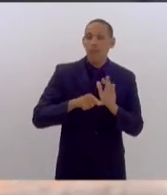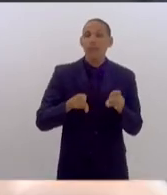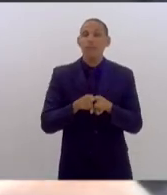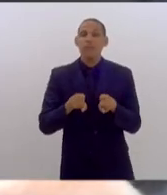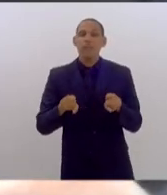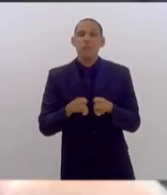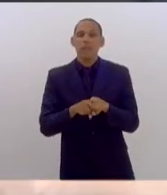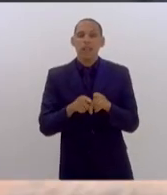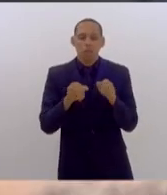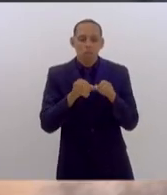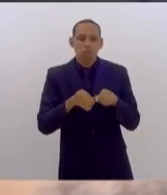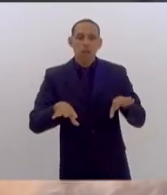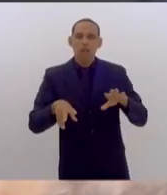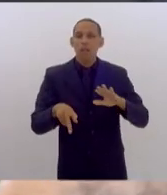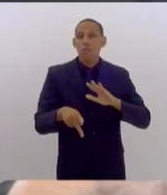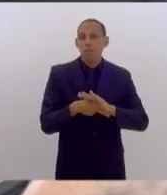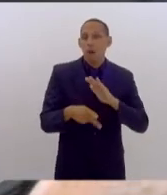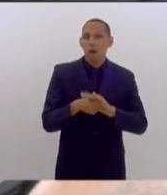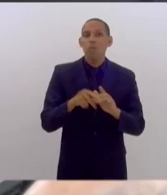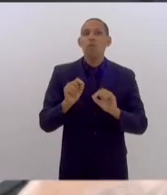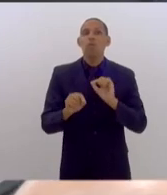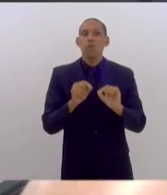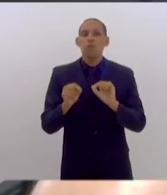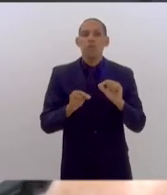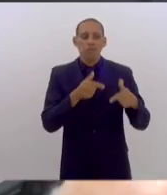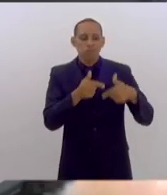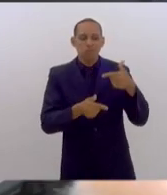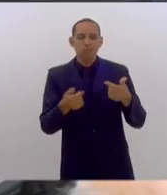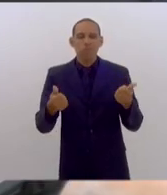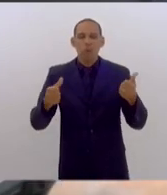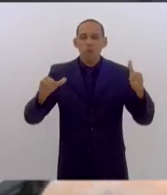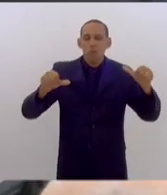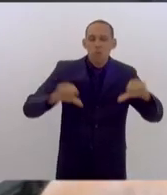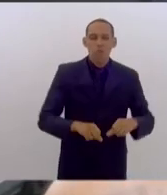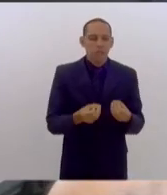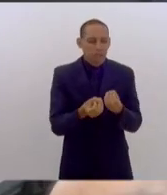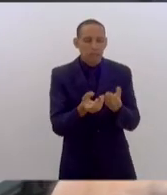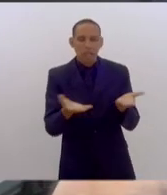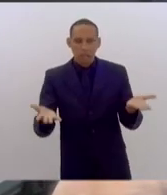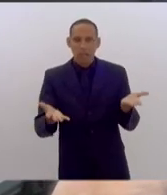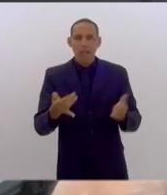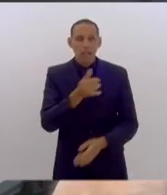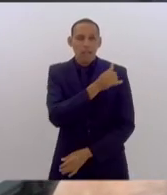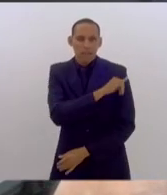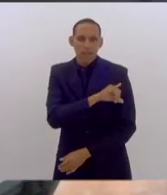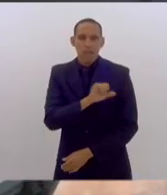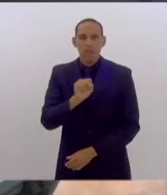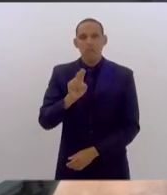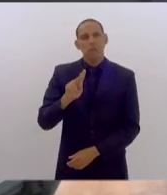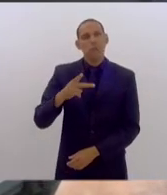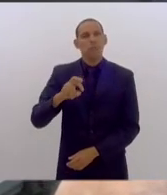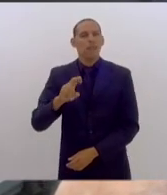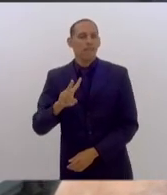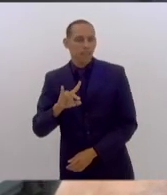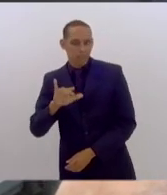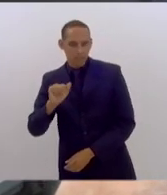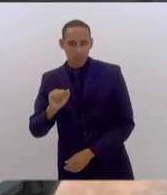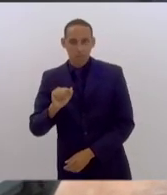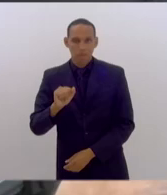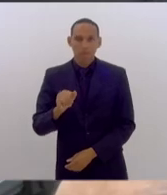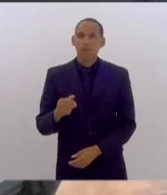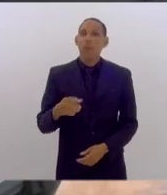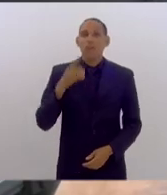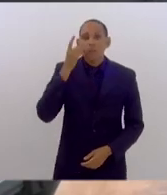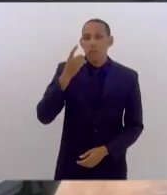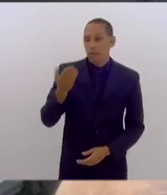como os danos sofridos pelos usuários relacionados à má prestação do serviço de transporte rodoviário no estado de Janeiro SuperVia e contando com a presença